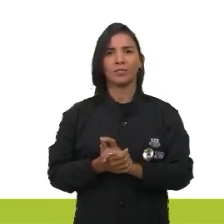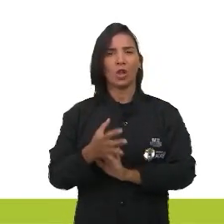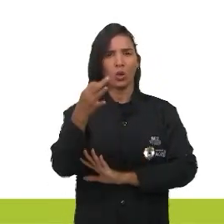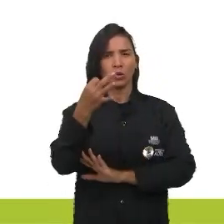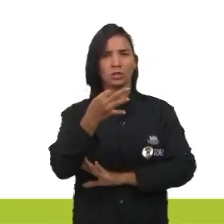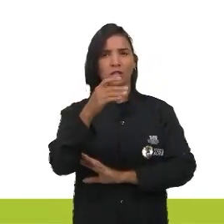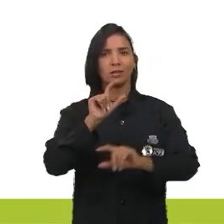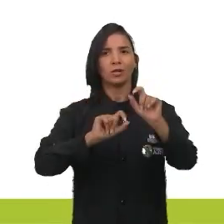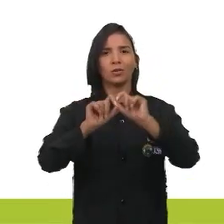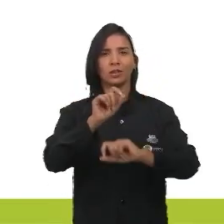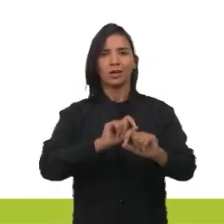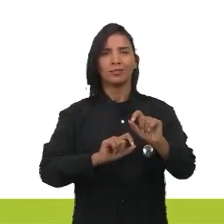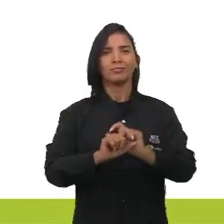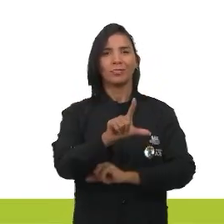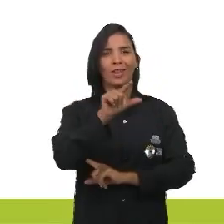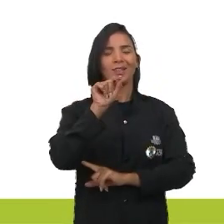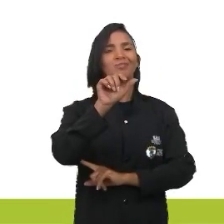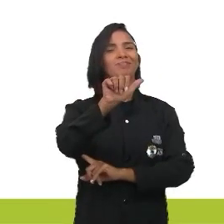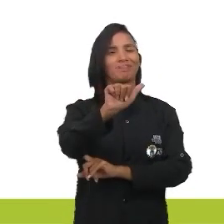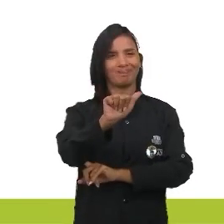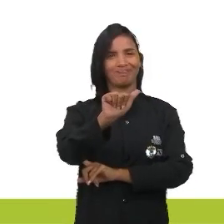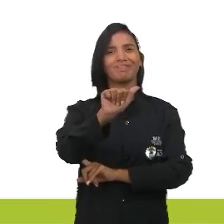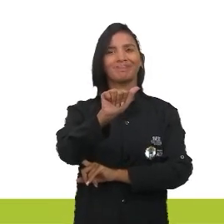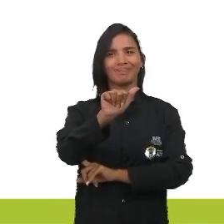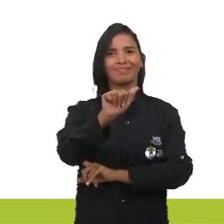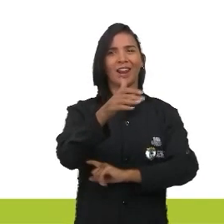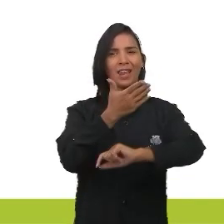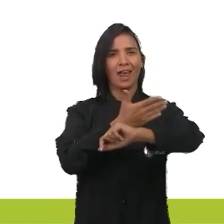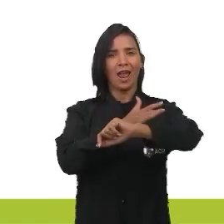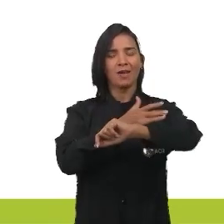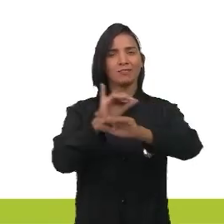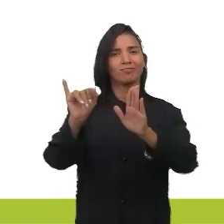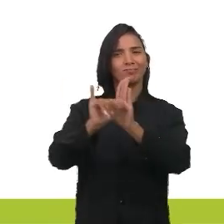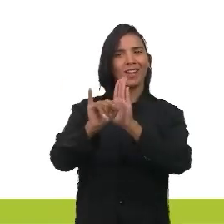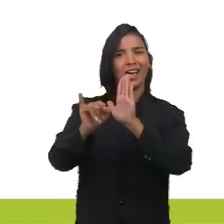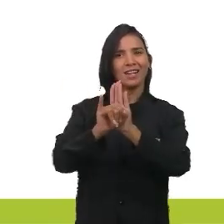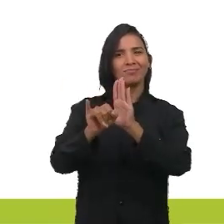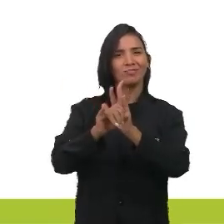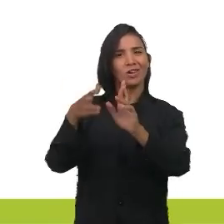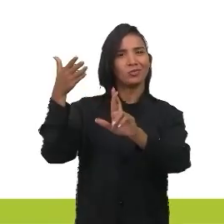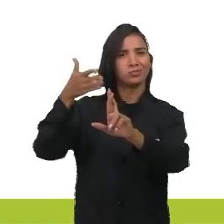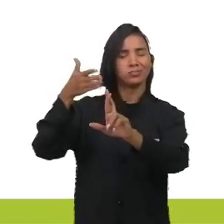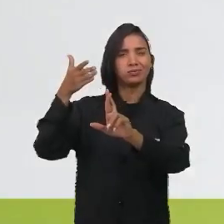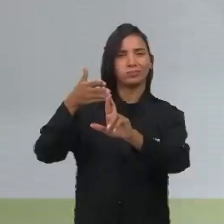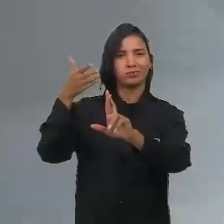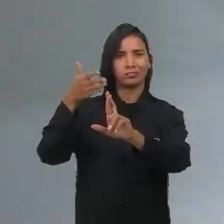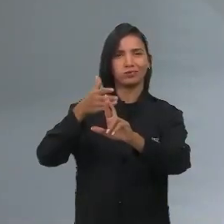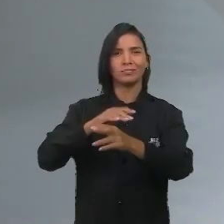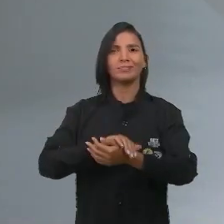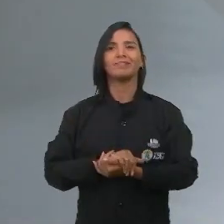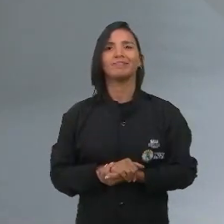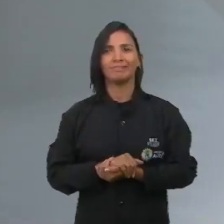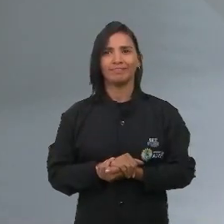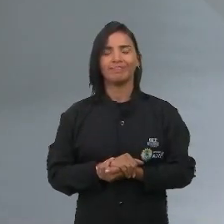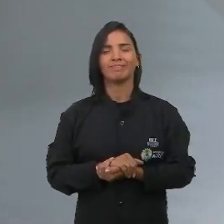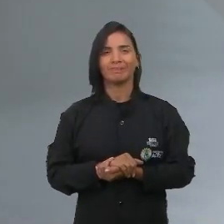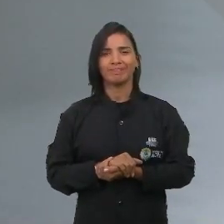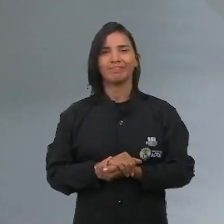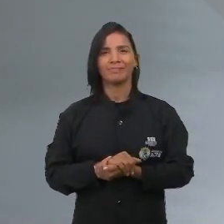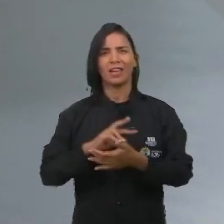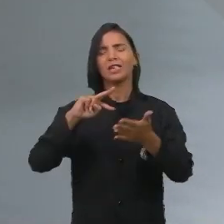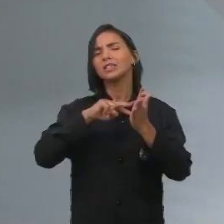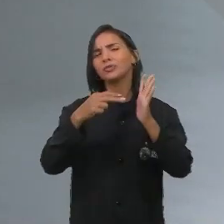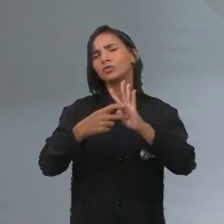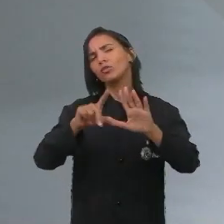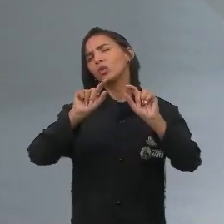está expressa na alternativa A prática identitária autorreferente, ou